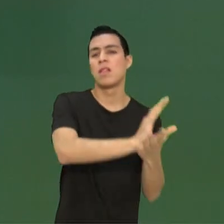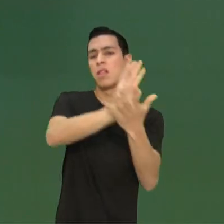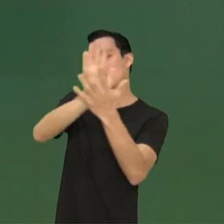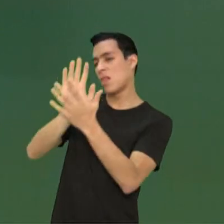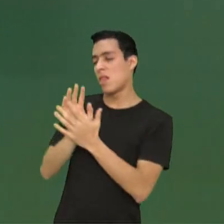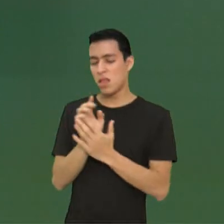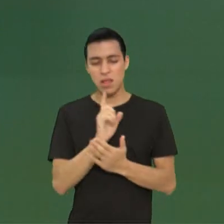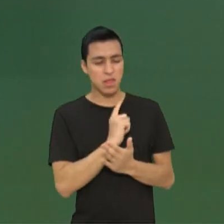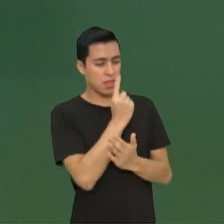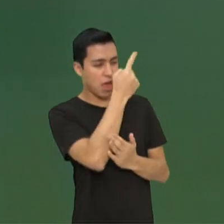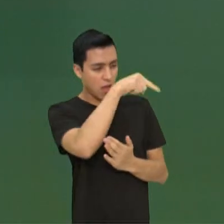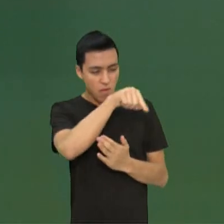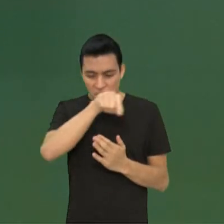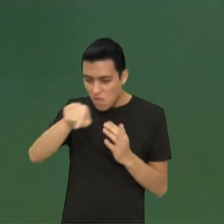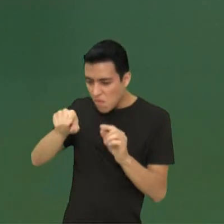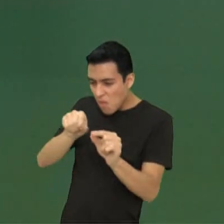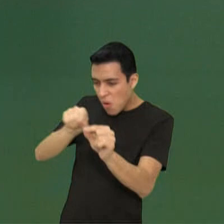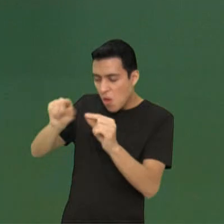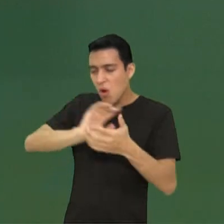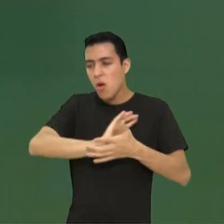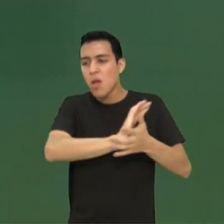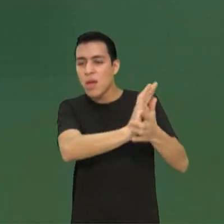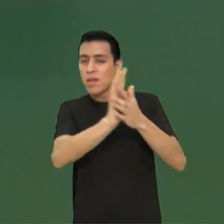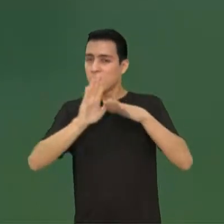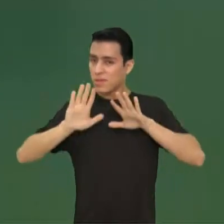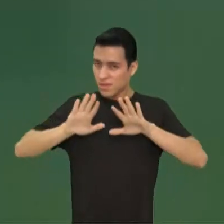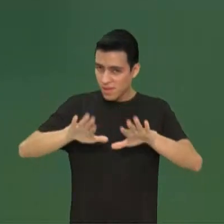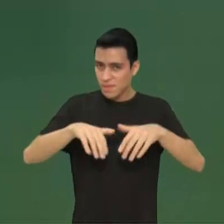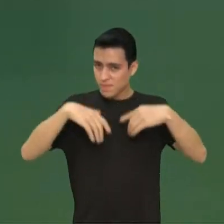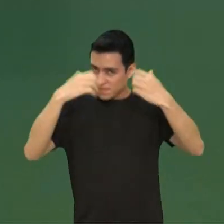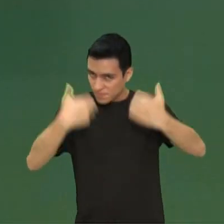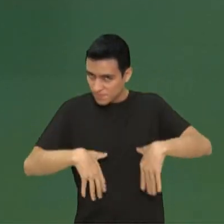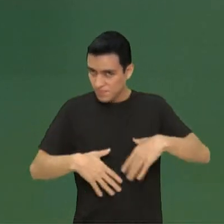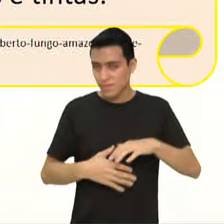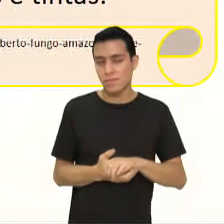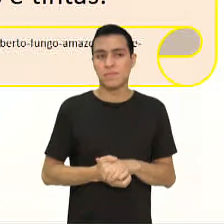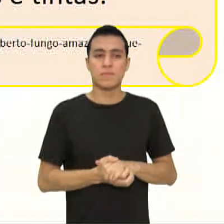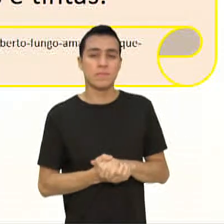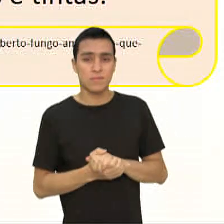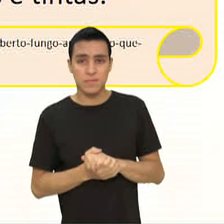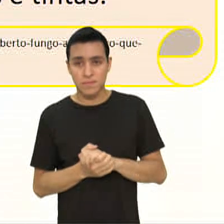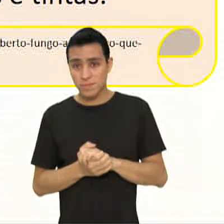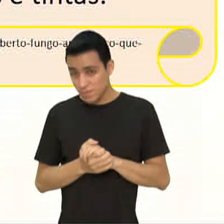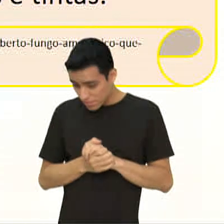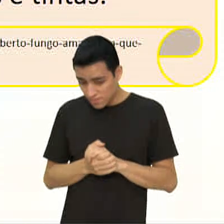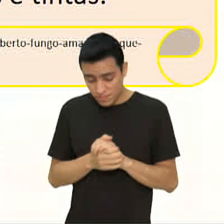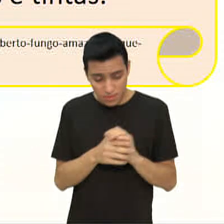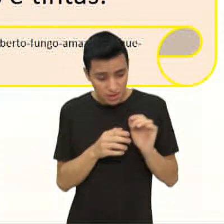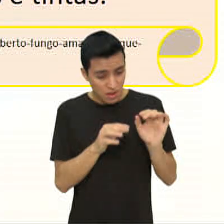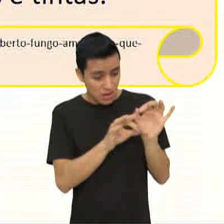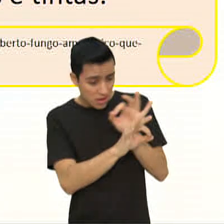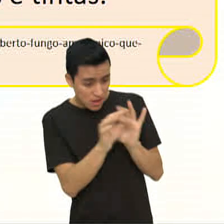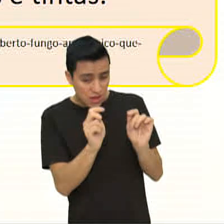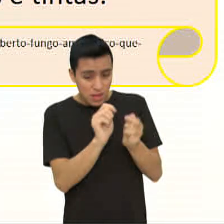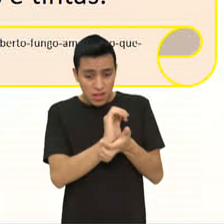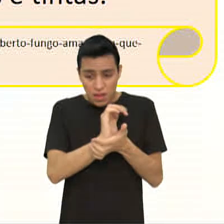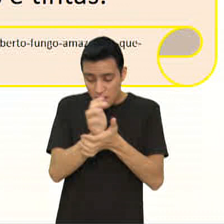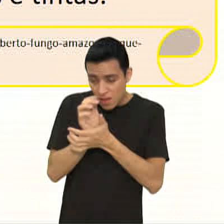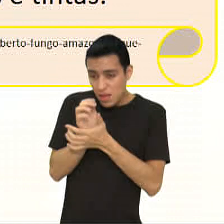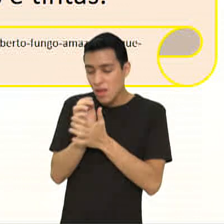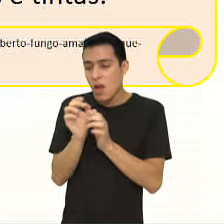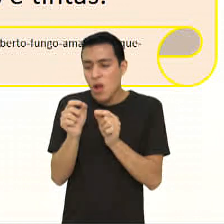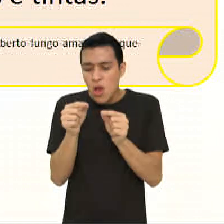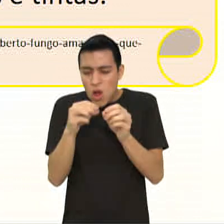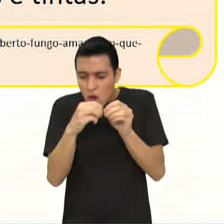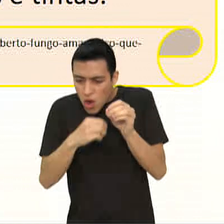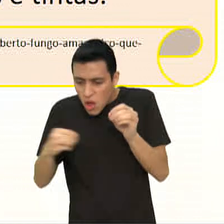o fungo que vai acabar com tudo isso. Calma aí, vem para cá. O organismo conseguiria quebrar cadeias de poliuretano